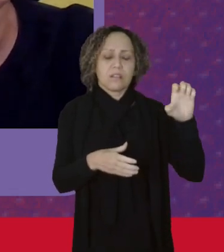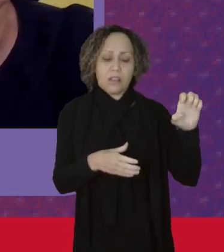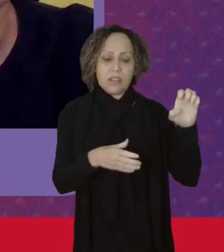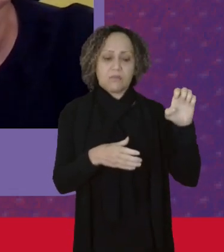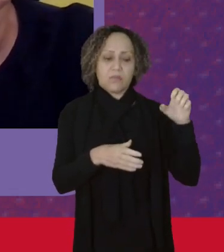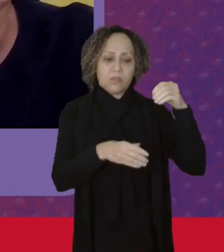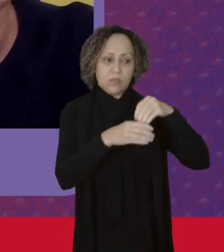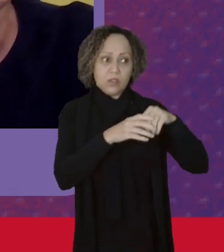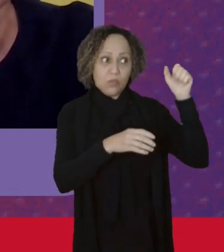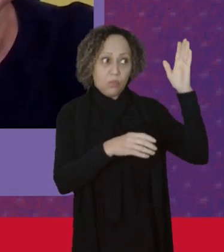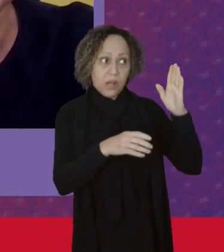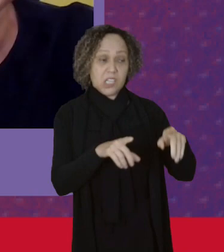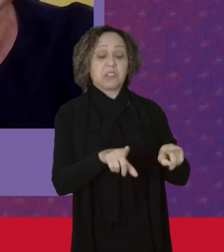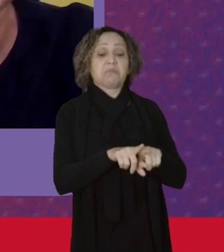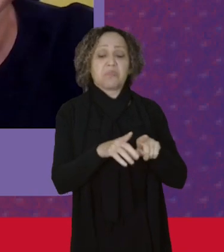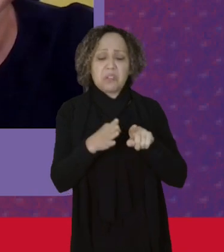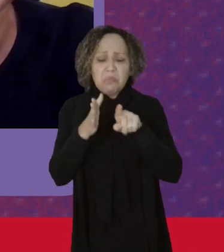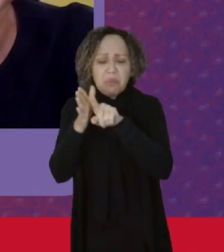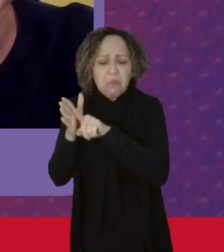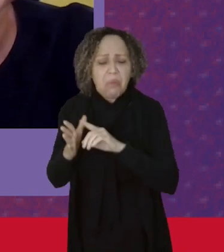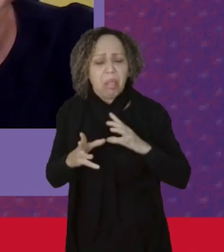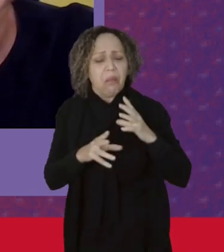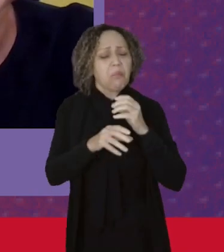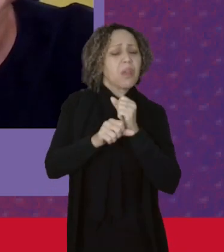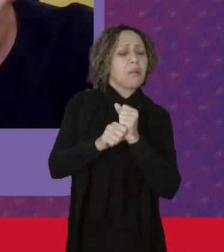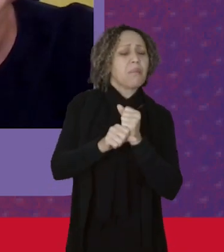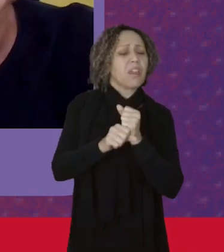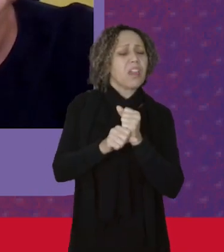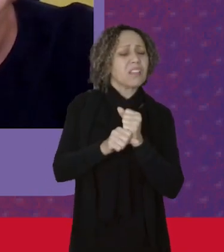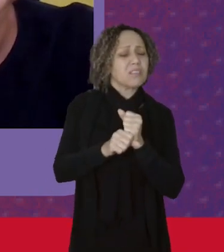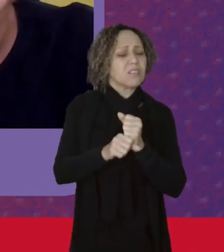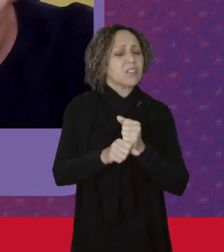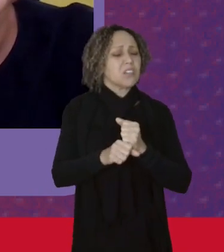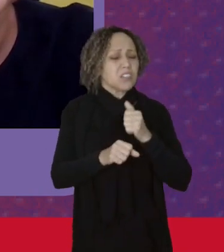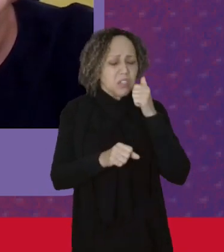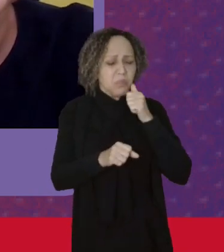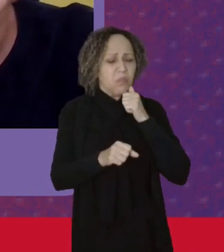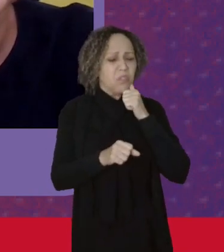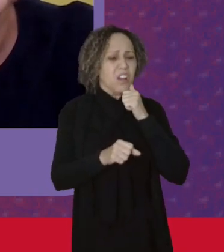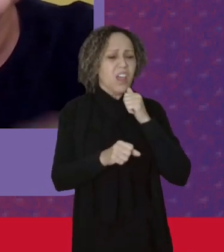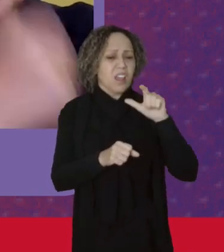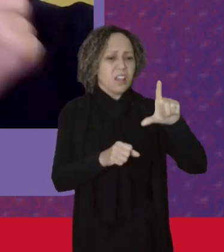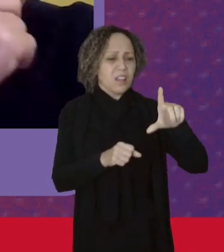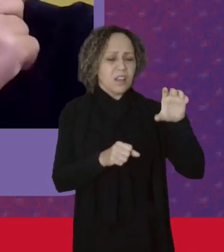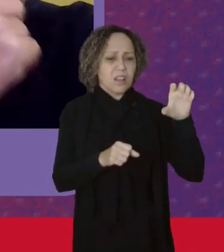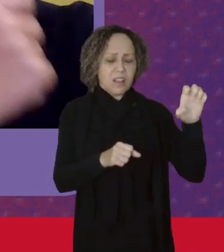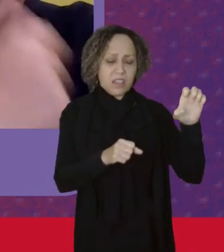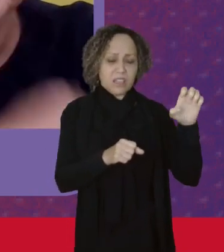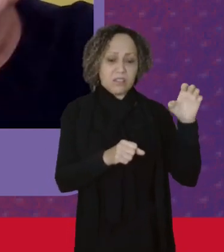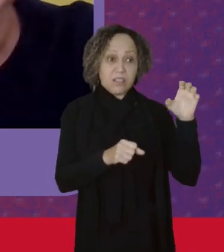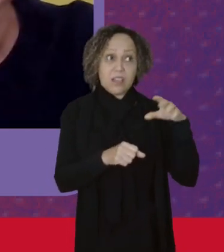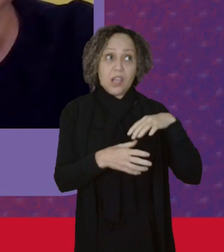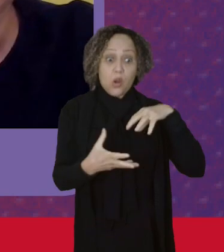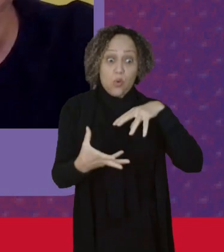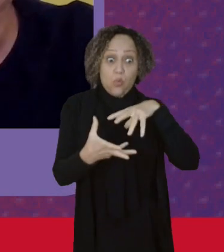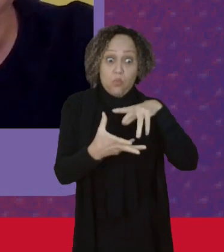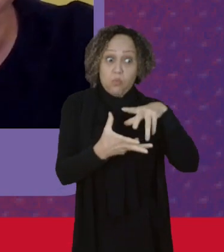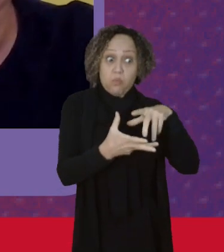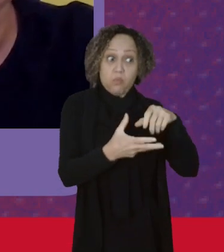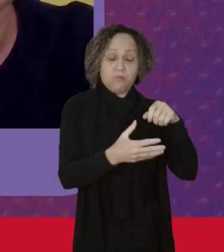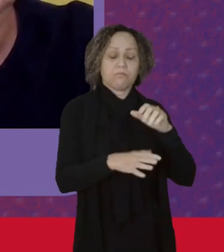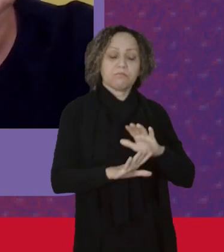do mundo, das vivências de lésbicas do mundo. Estamos aqui também com a companheira Eliane Cruz, que é a